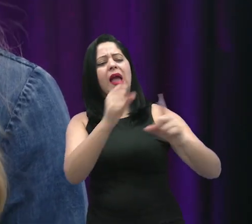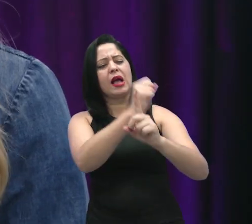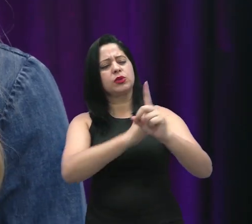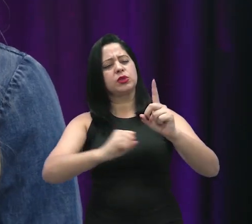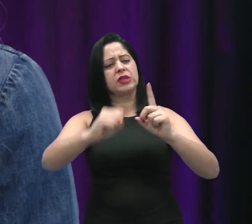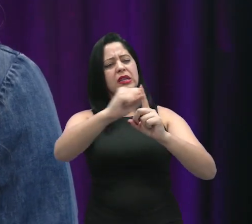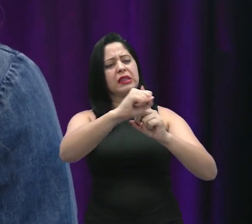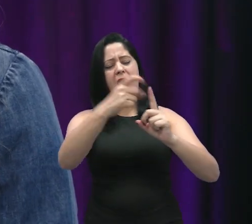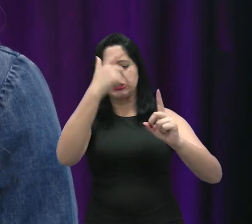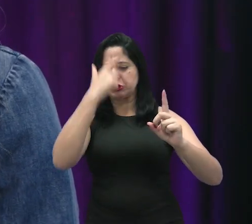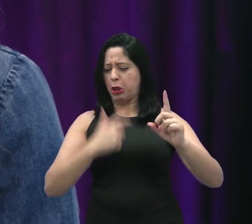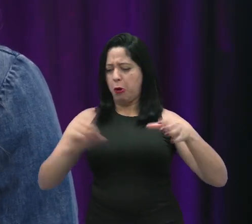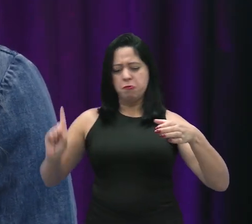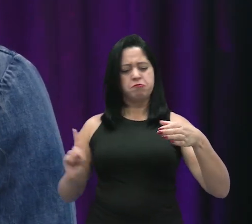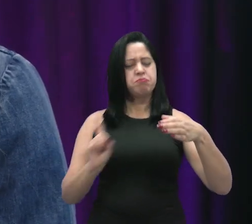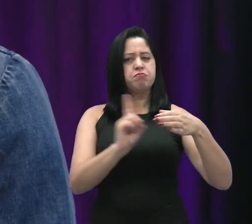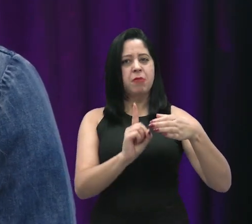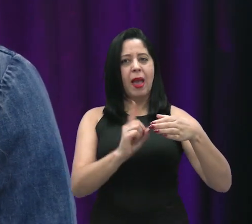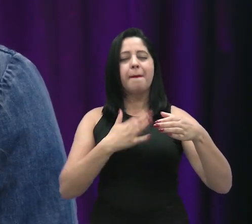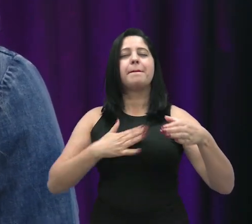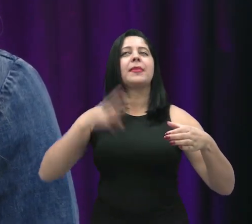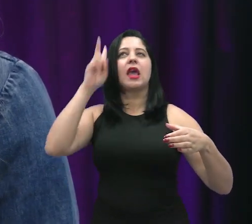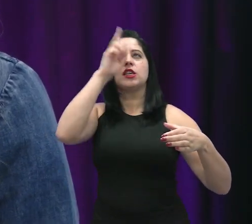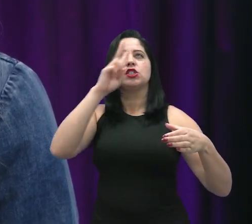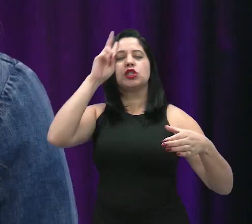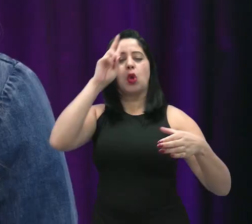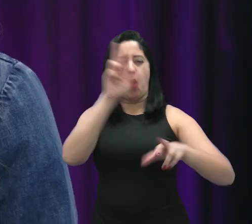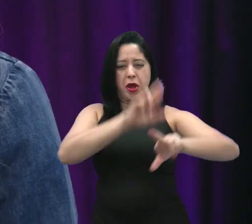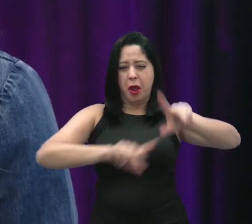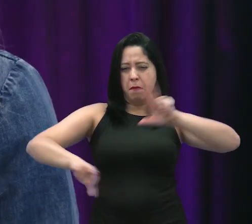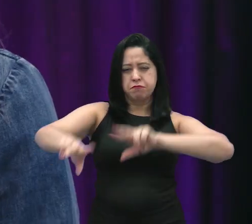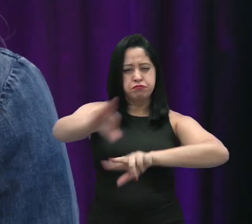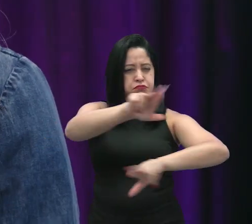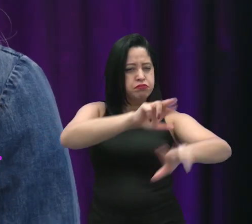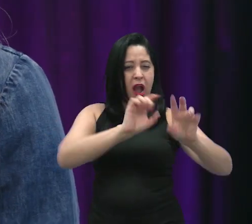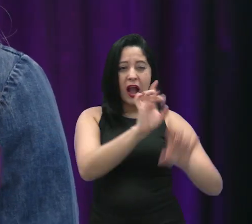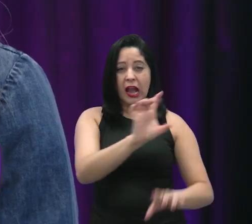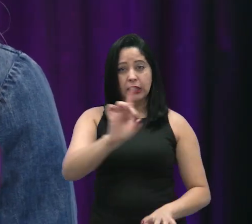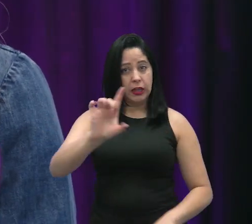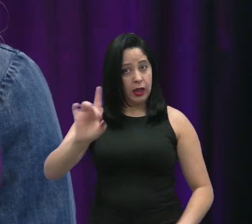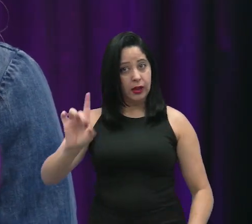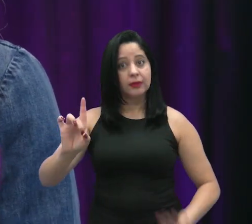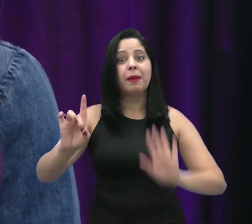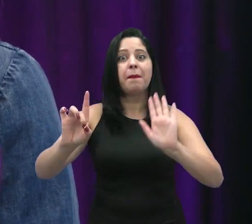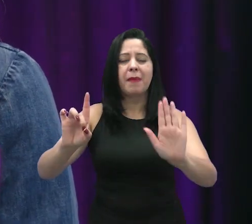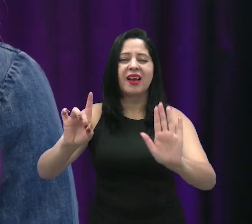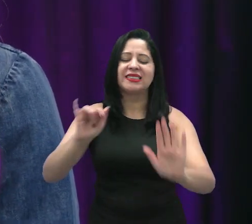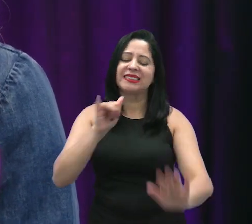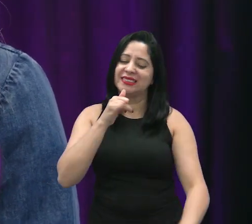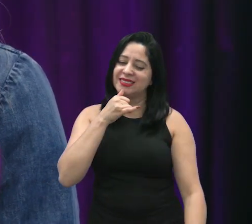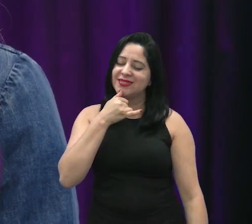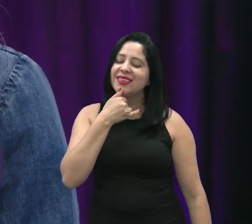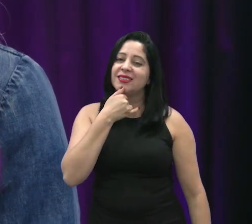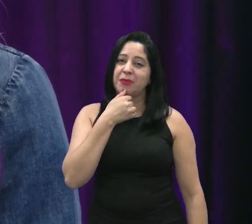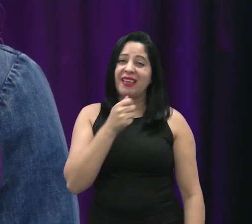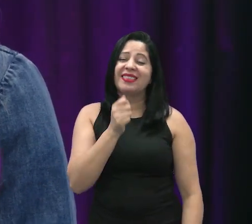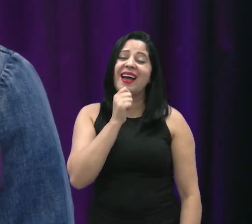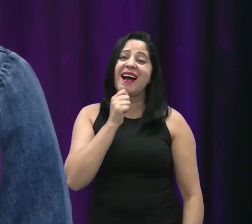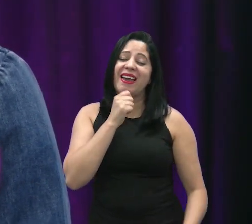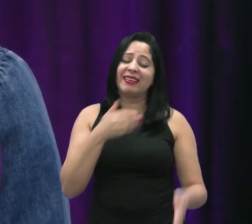ser quem somos. Cada um com sua história, diversidade e habilidades naturais. Mas, infelizmente,